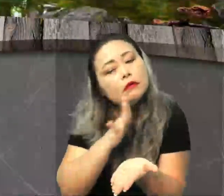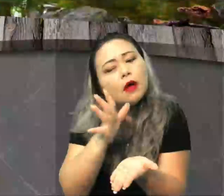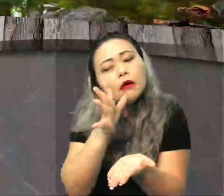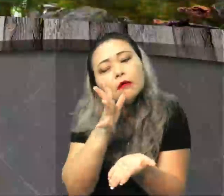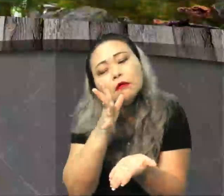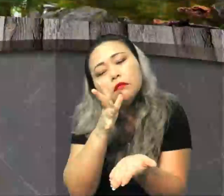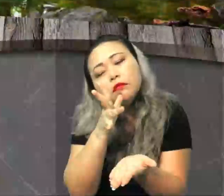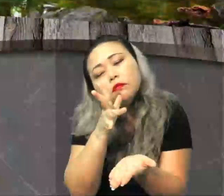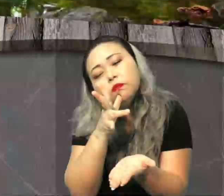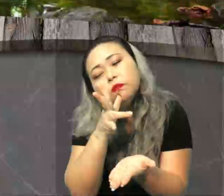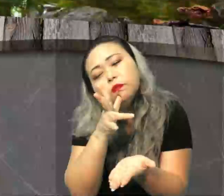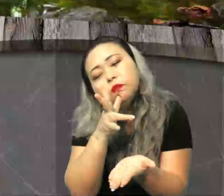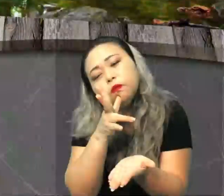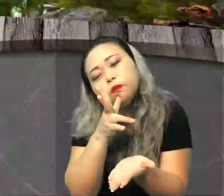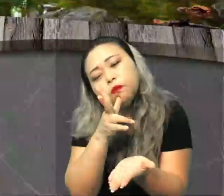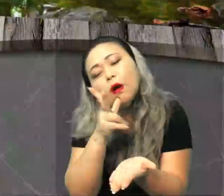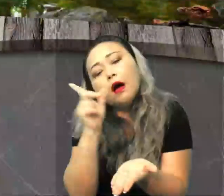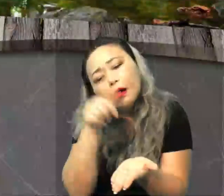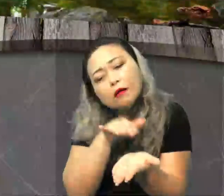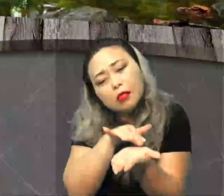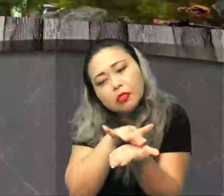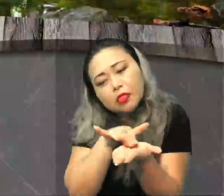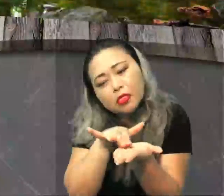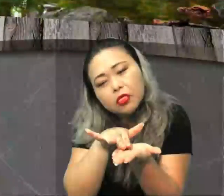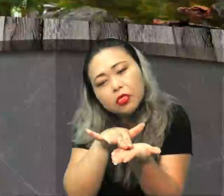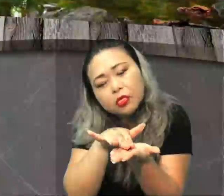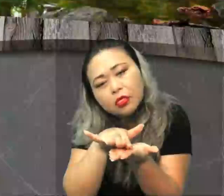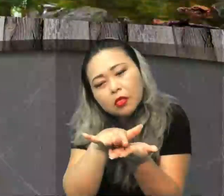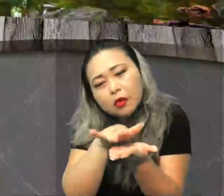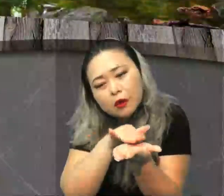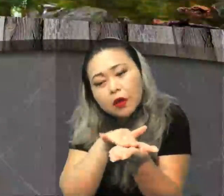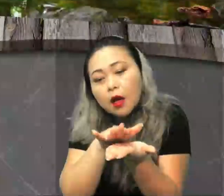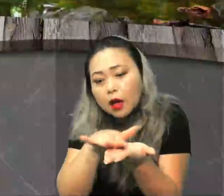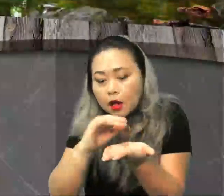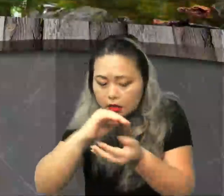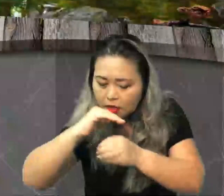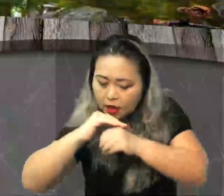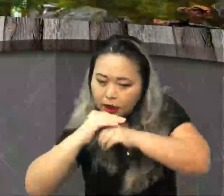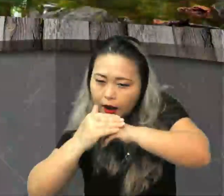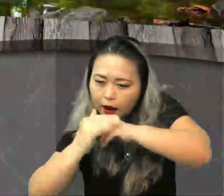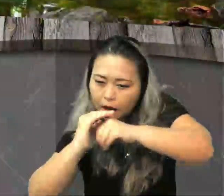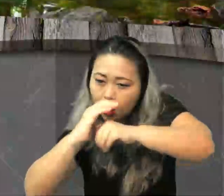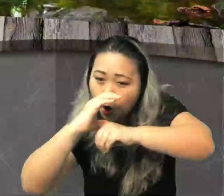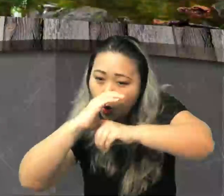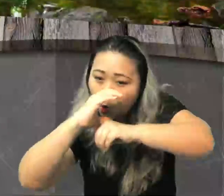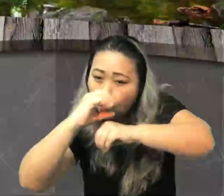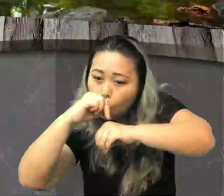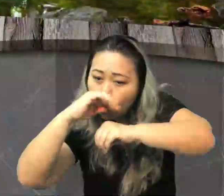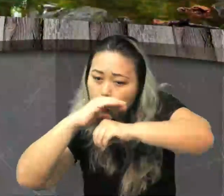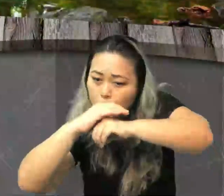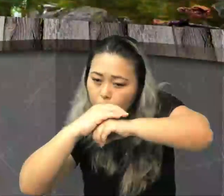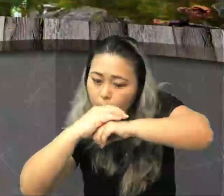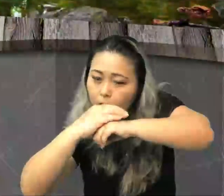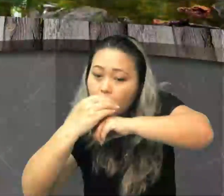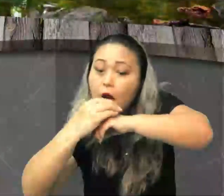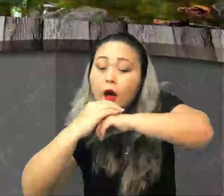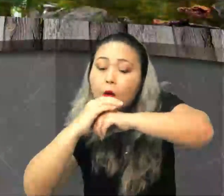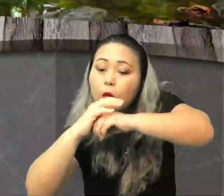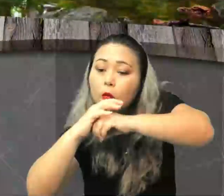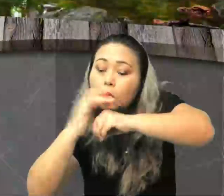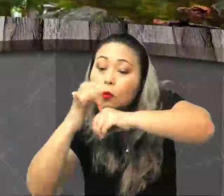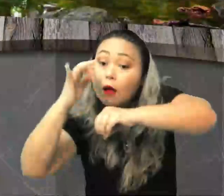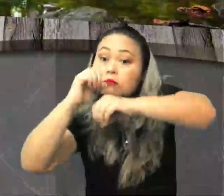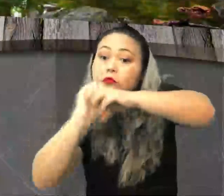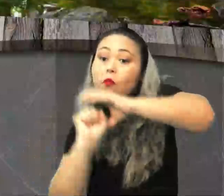Um guepardo da vida, mas é uma locomoção. E essa estrutura, essa carapaça, essa concha, é importante para a defesa